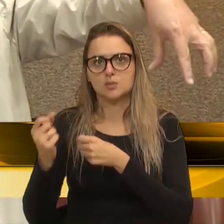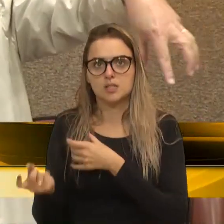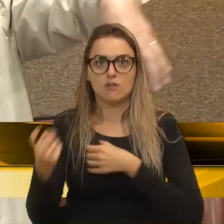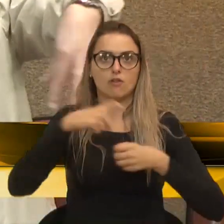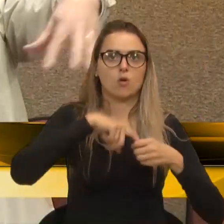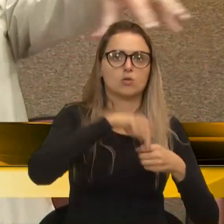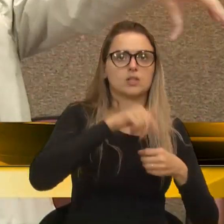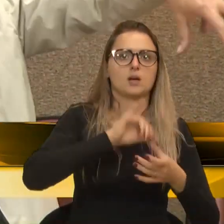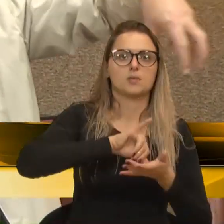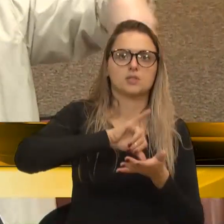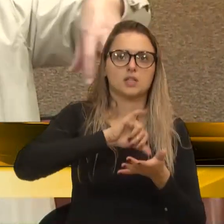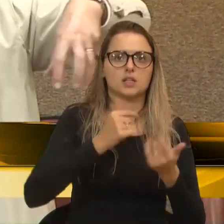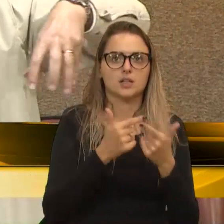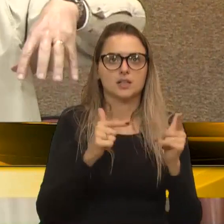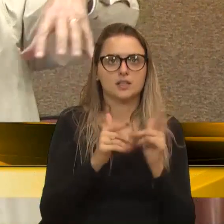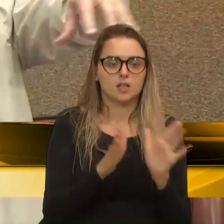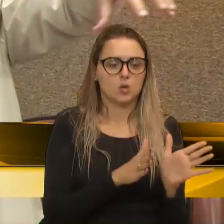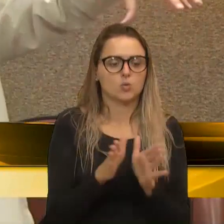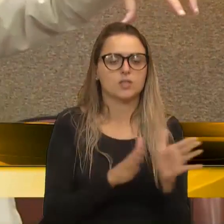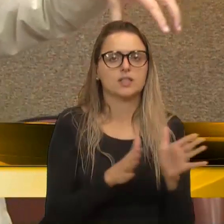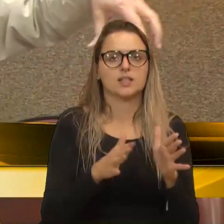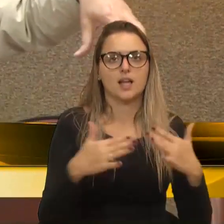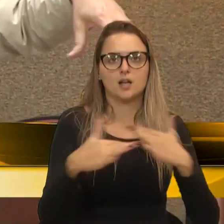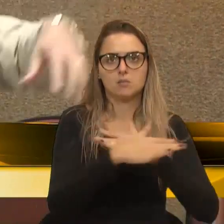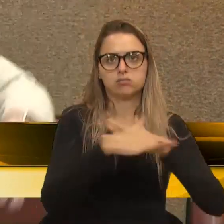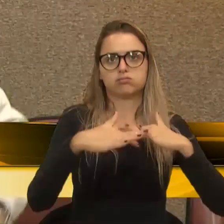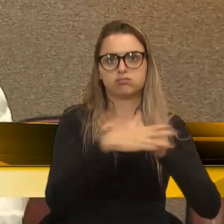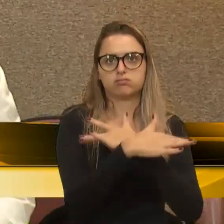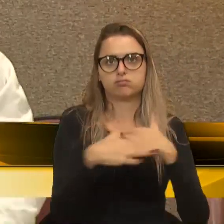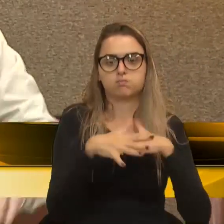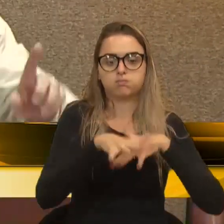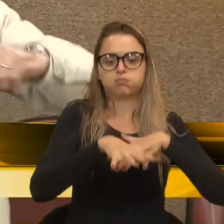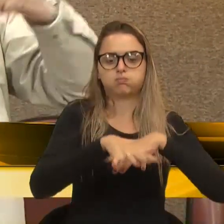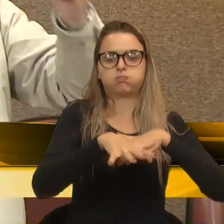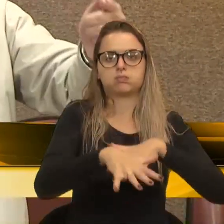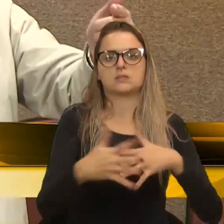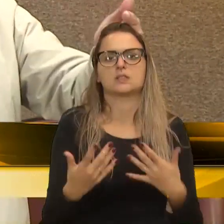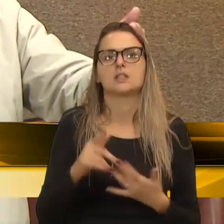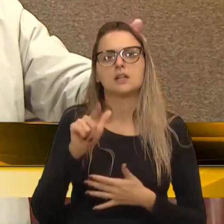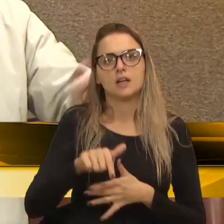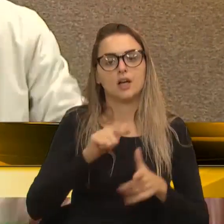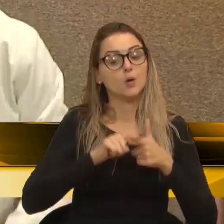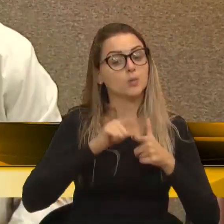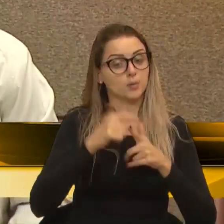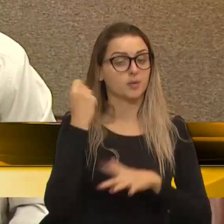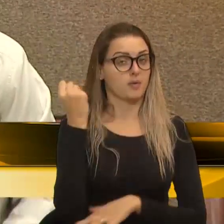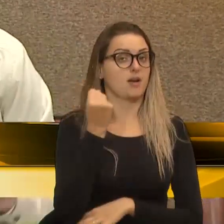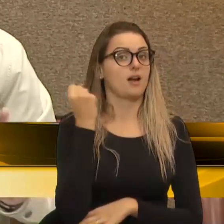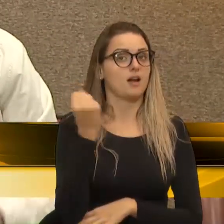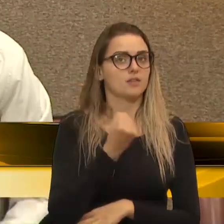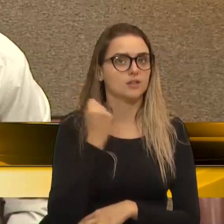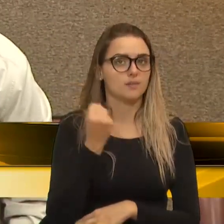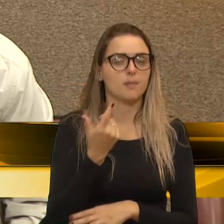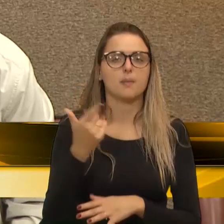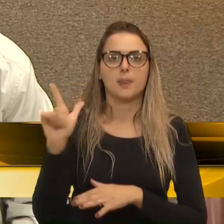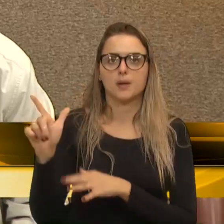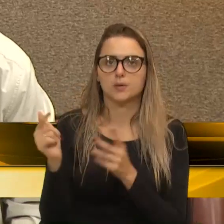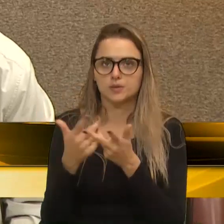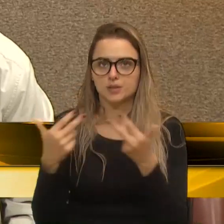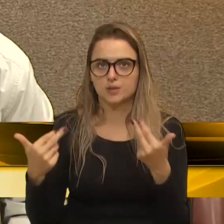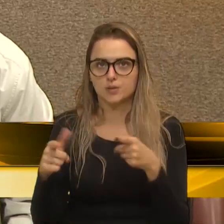centro, na qual não tem mais mobilidade urbana no centro. Então, esse é um problema muito sério. Uma outra